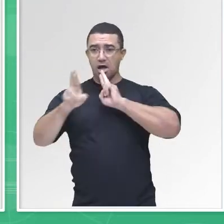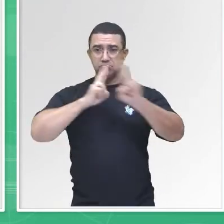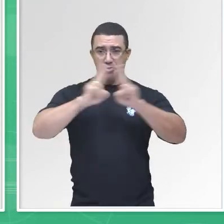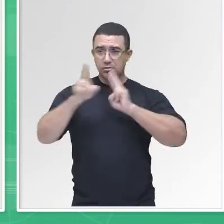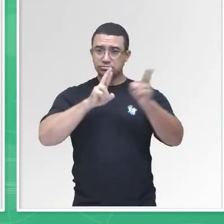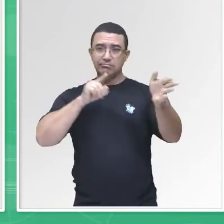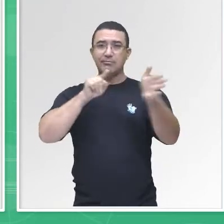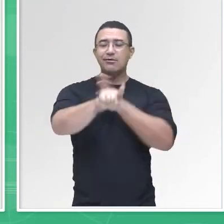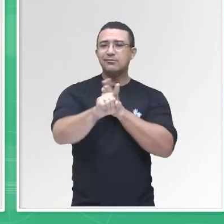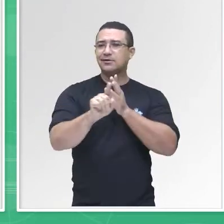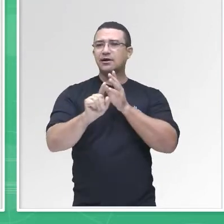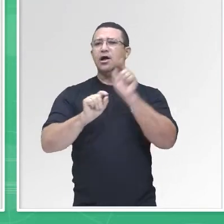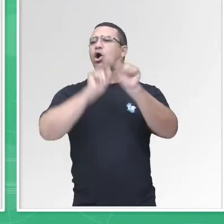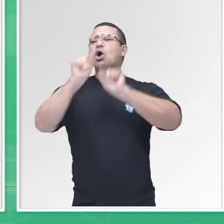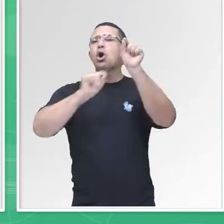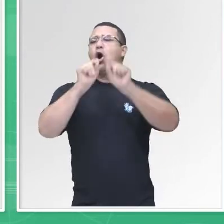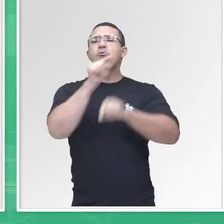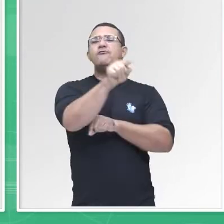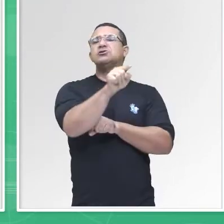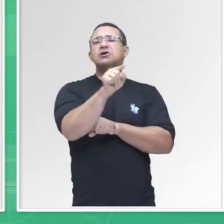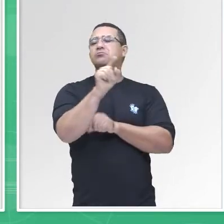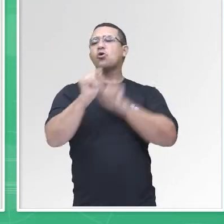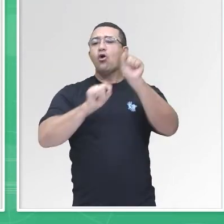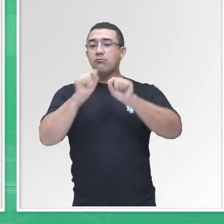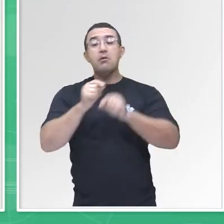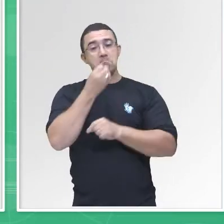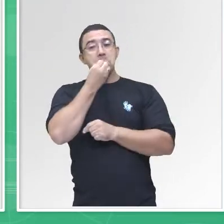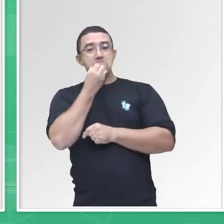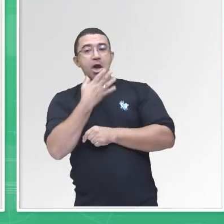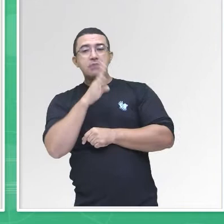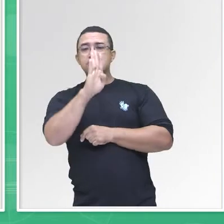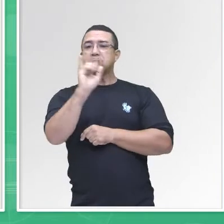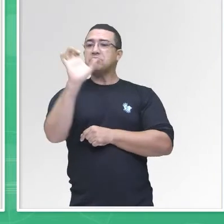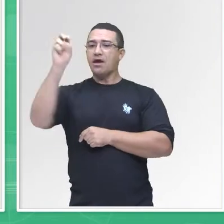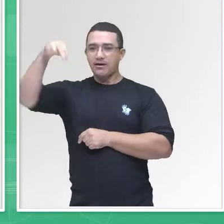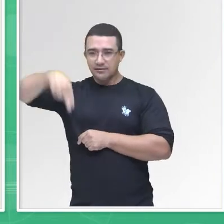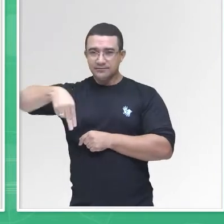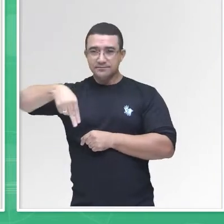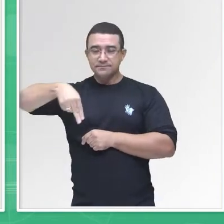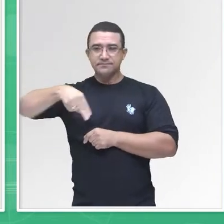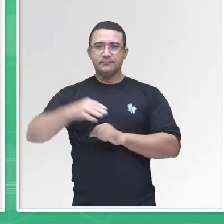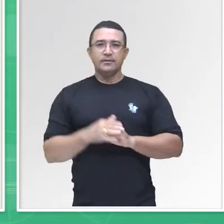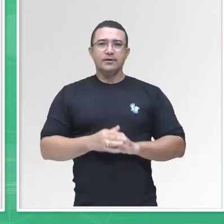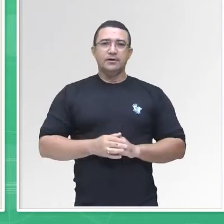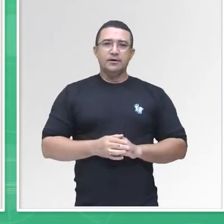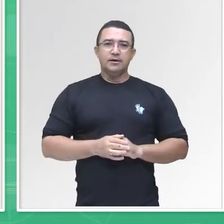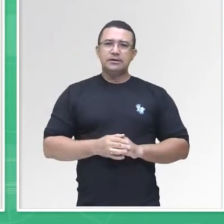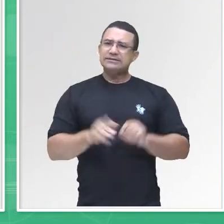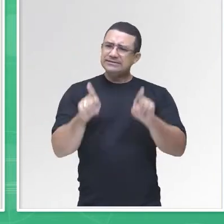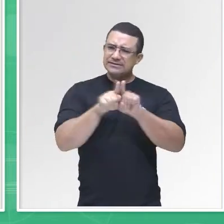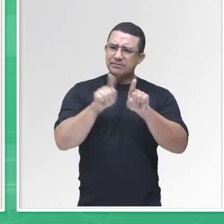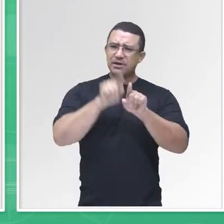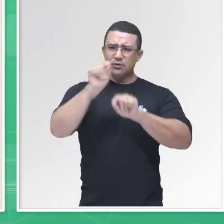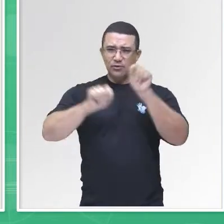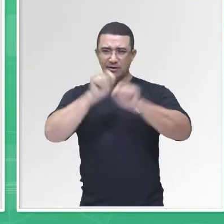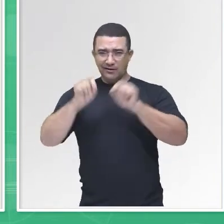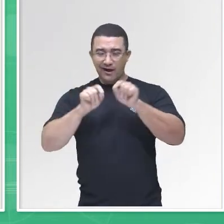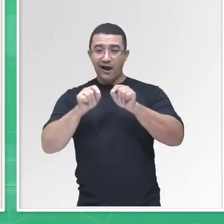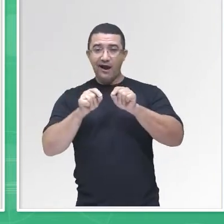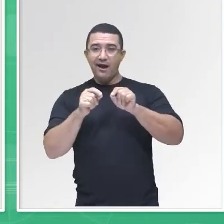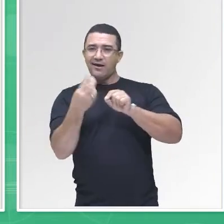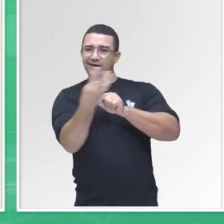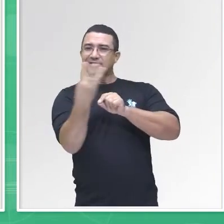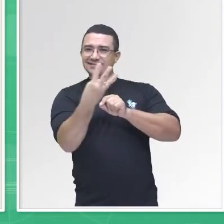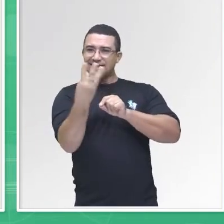né? Como estás? Ay, bien. E usted? O grau aqui de parentesco parece que já é mais elevado.